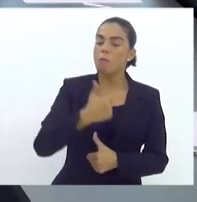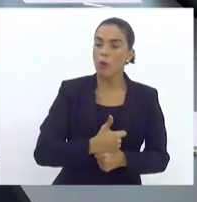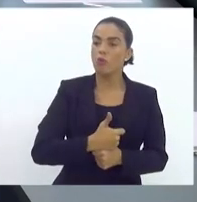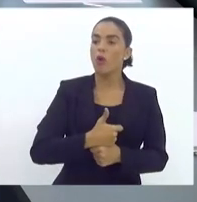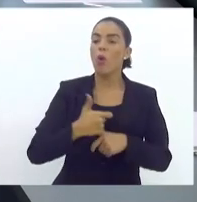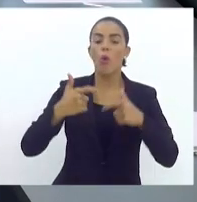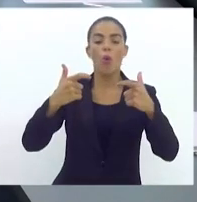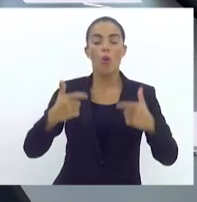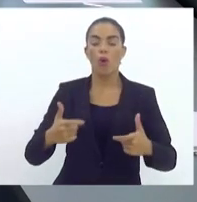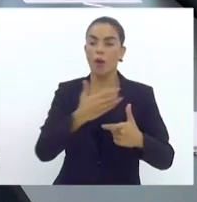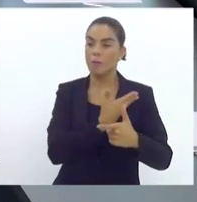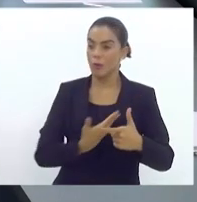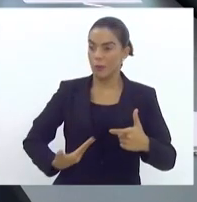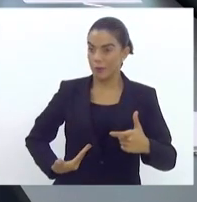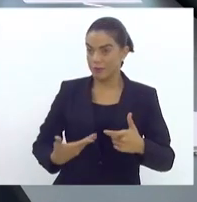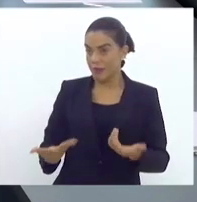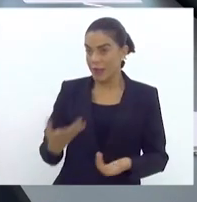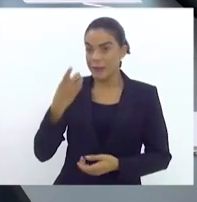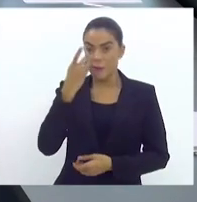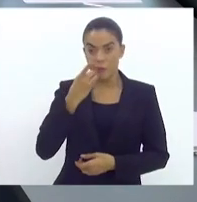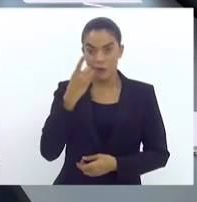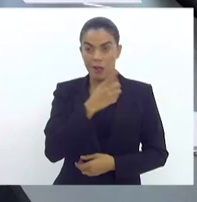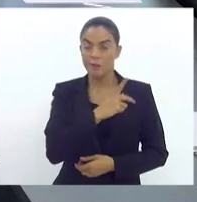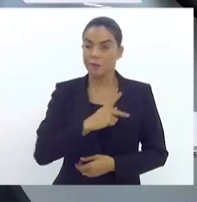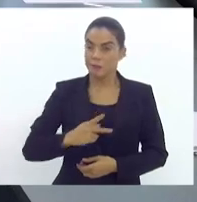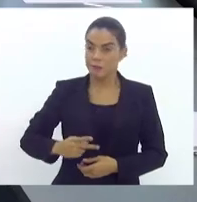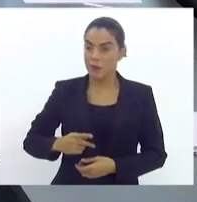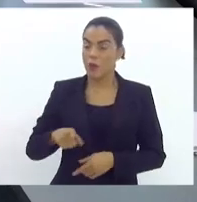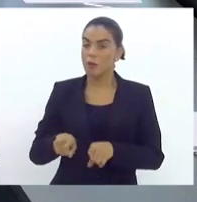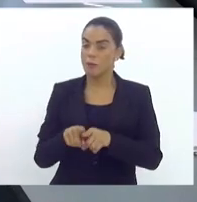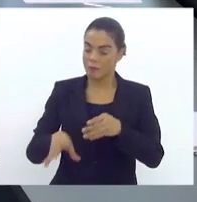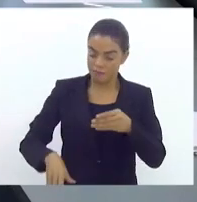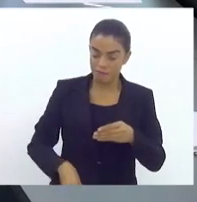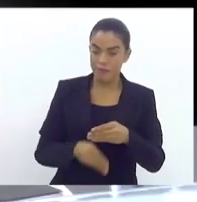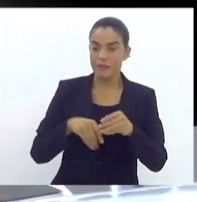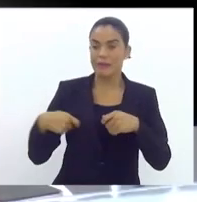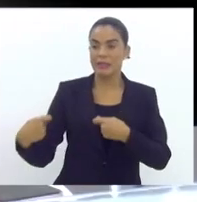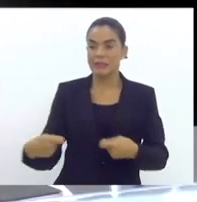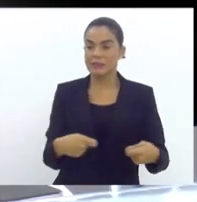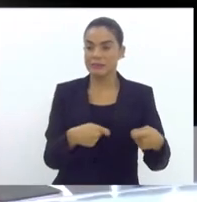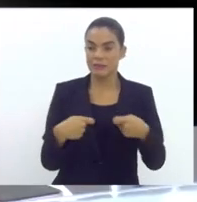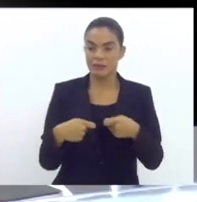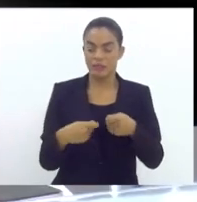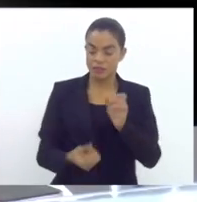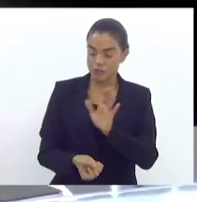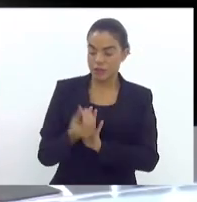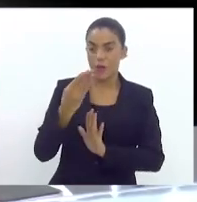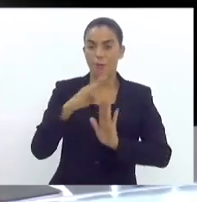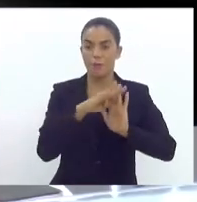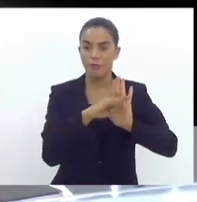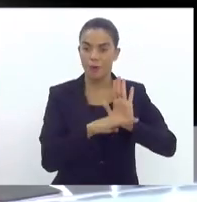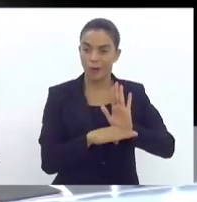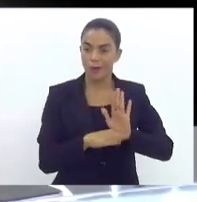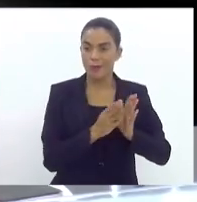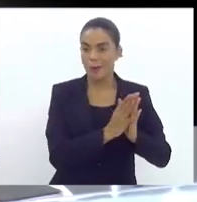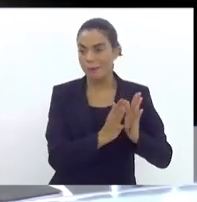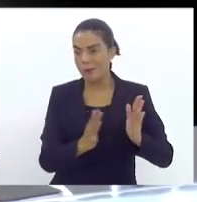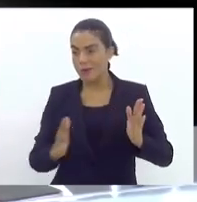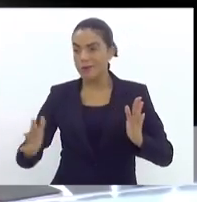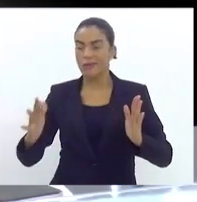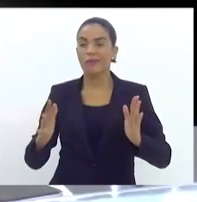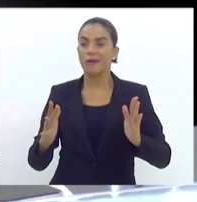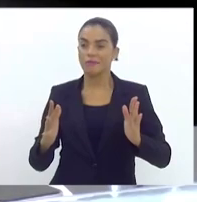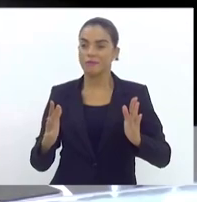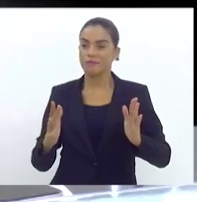e aí deputada Presidente o reitero a necessidade da gente construir um programa construir processos